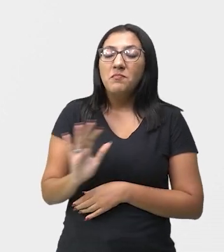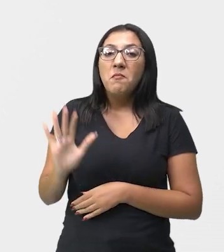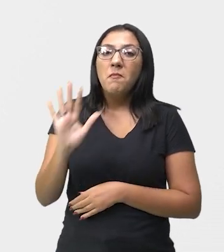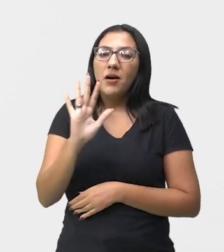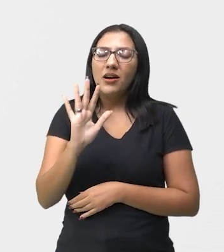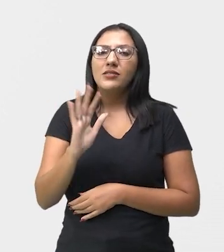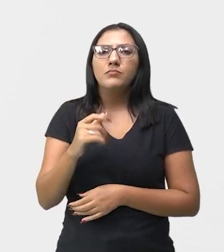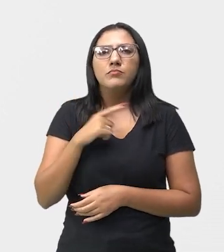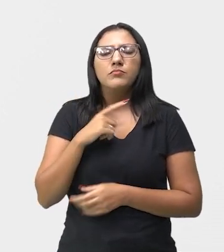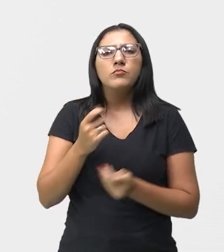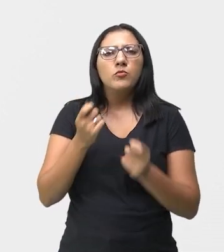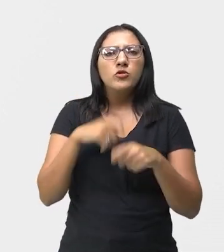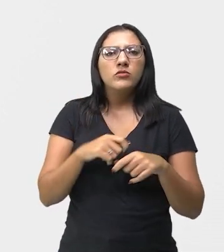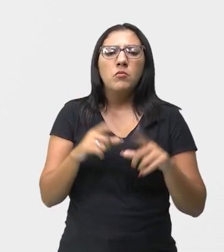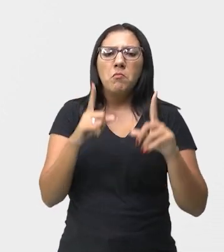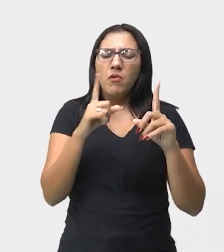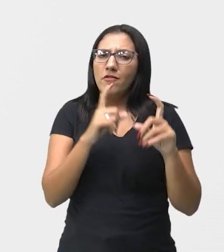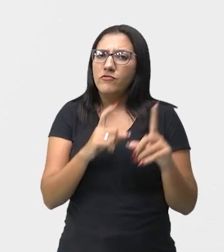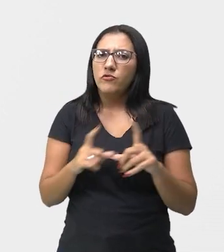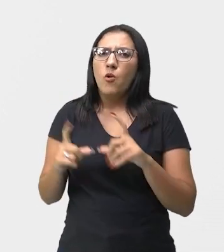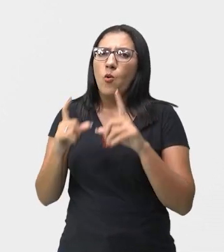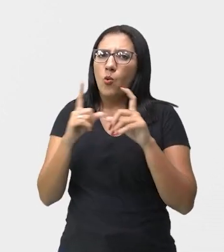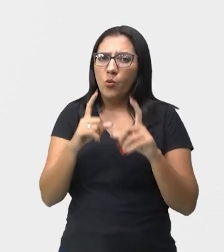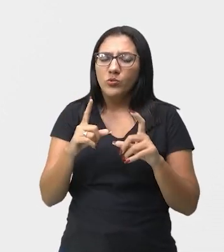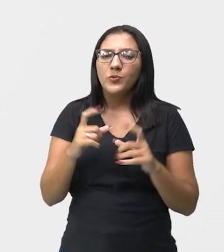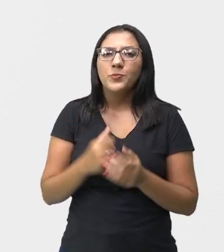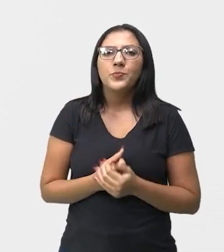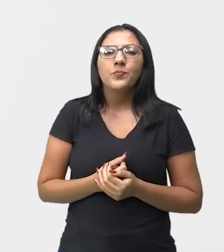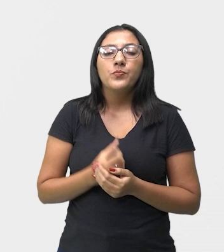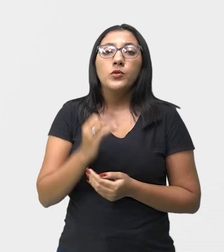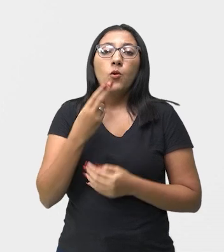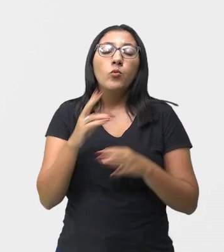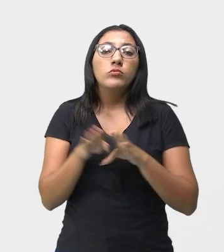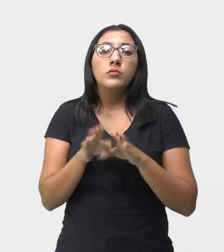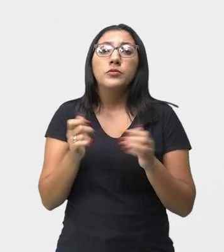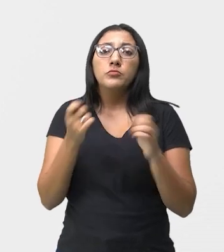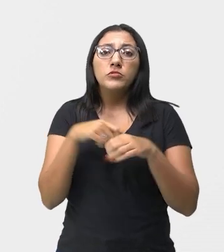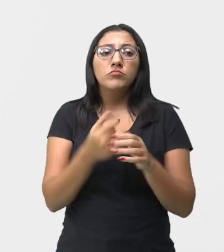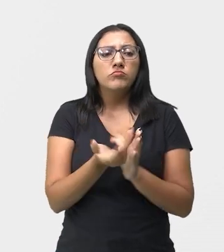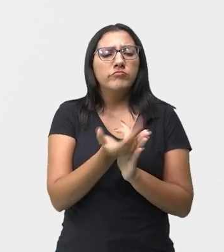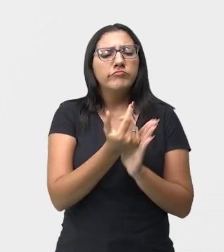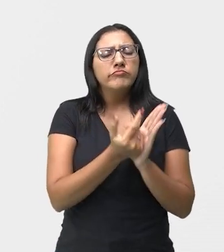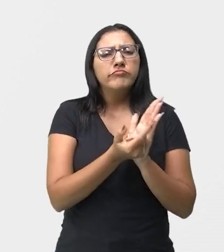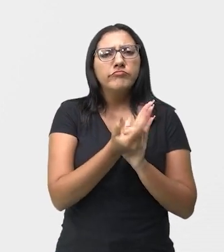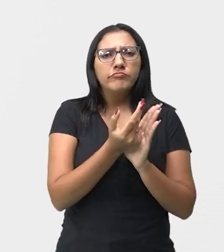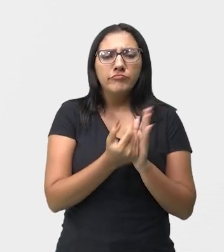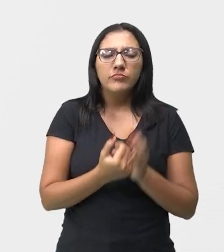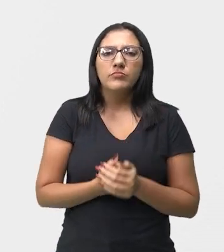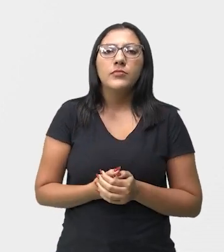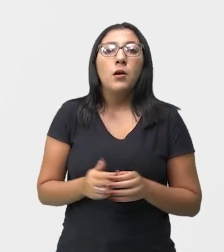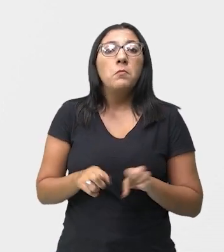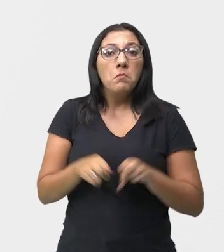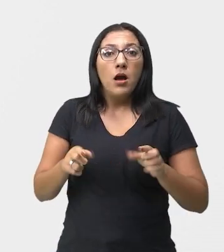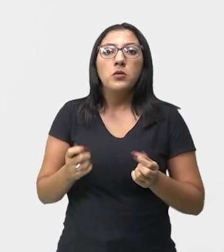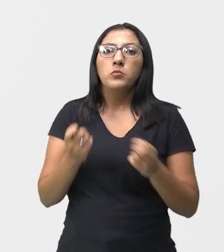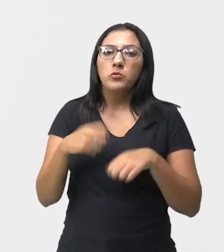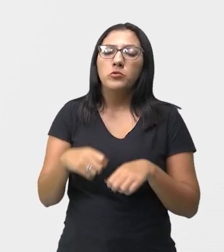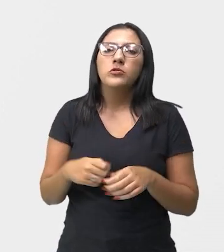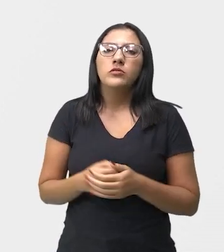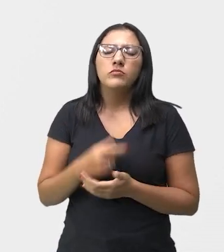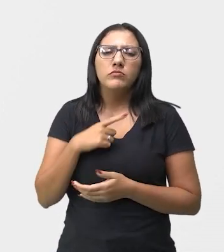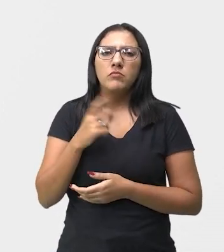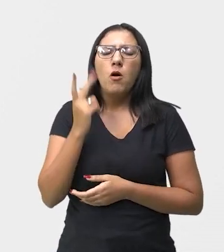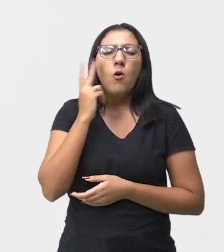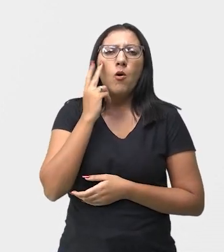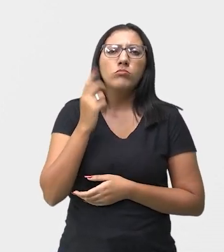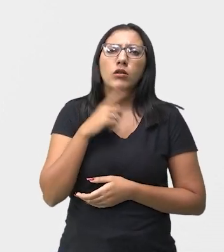que o infográfico normalmente contenha algum tipo de imagem. Uma temática, né? O infográfico está abordando que tema?